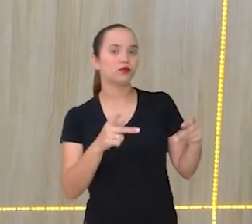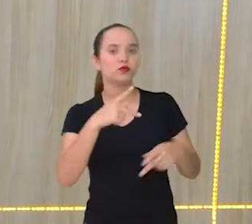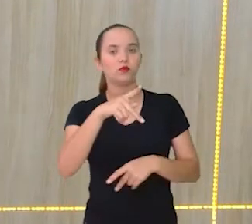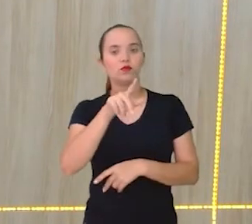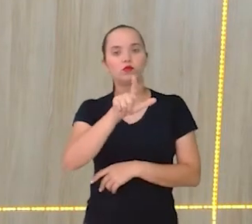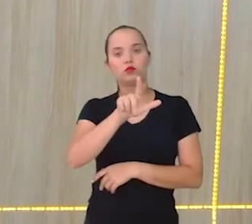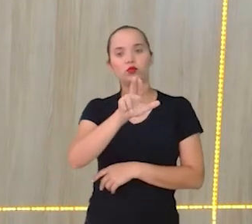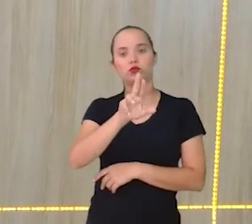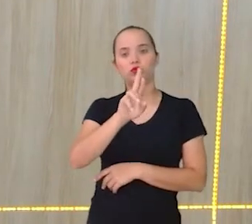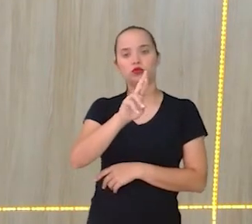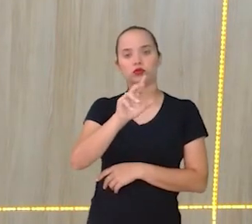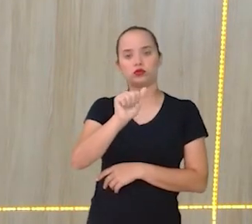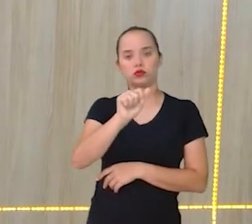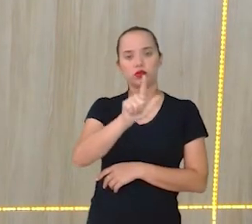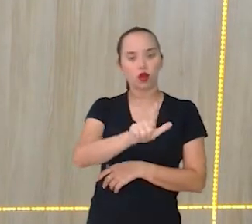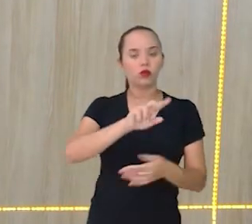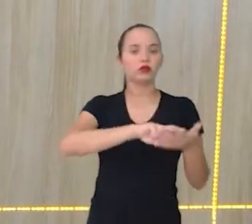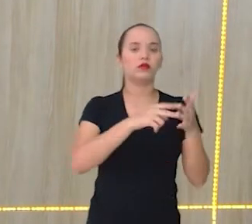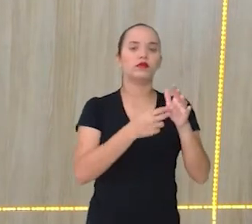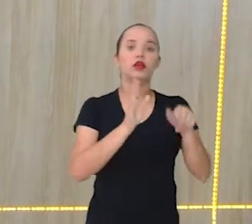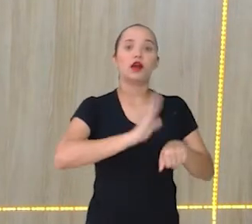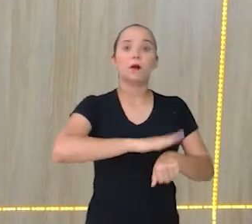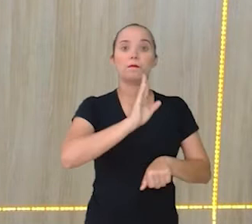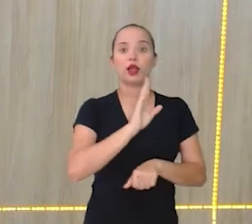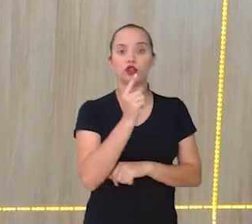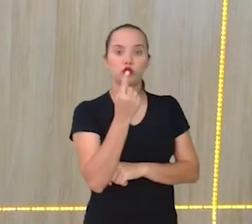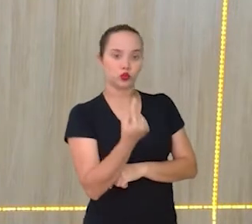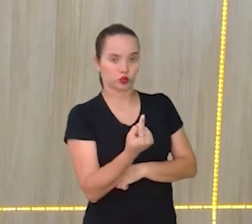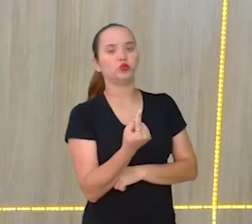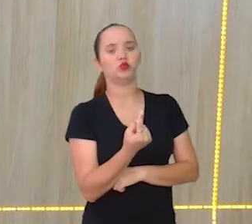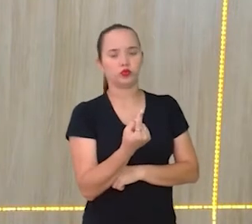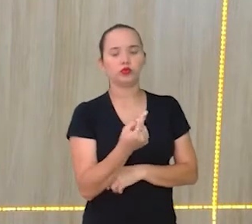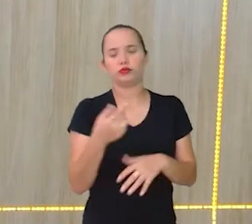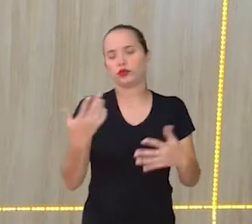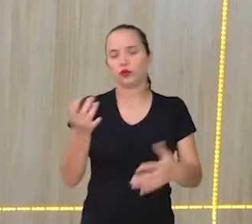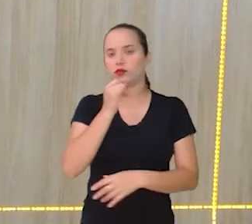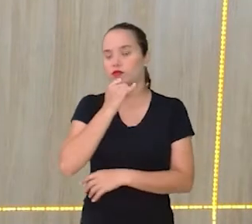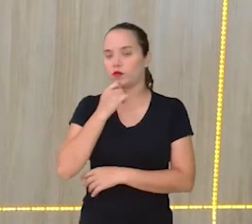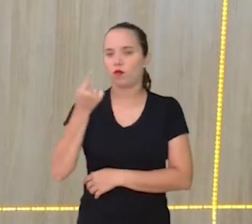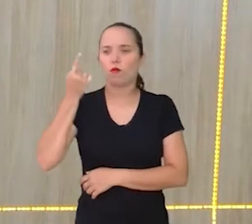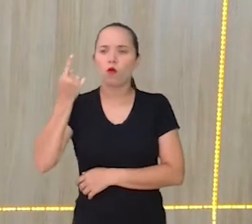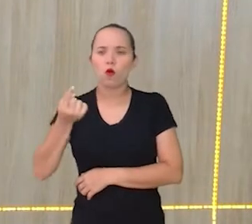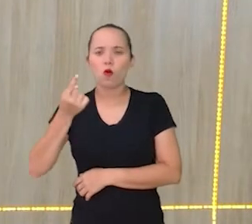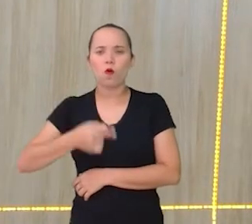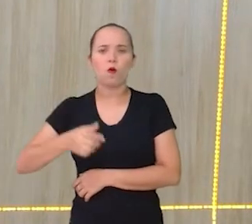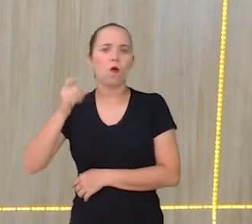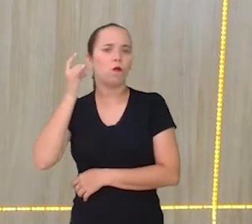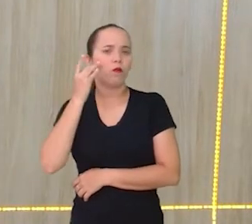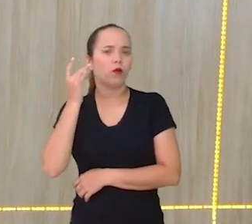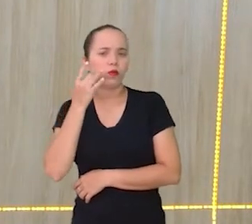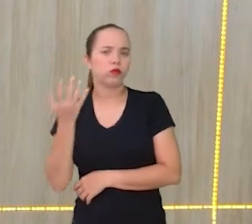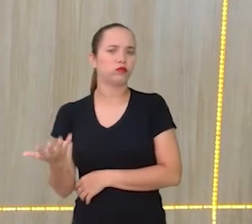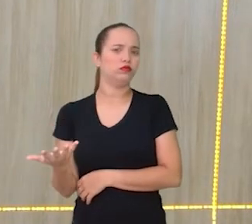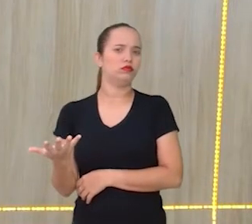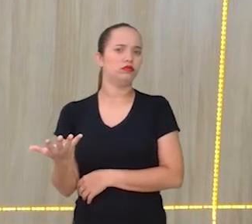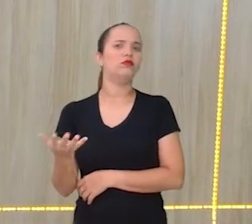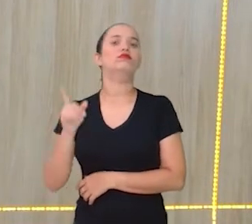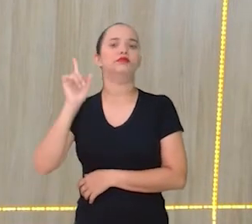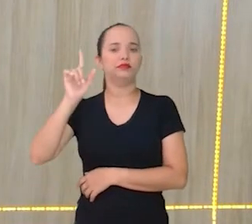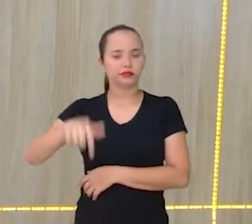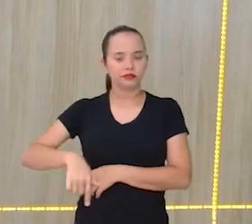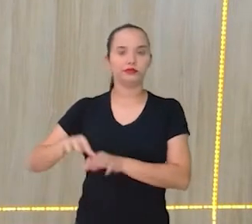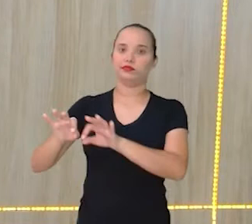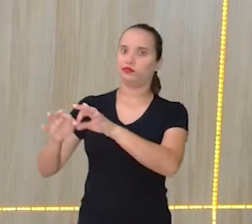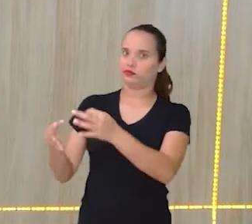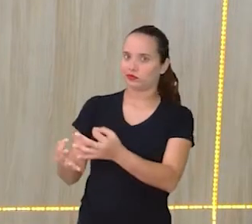uma coisa, não é assim? Então, um bombom está no singular ou no plural? Isso mesmo,